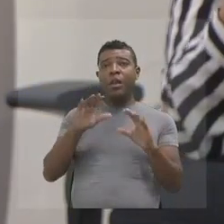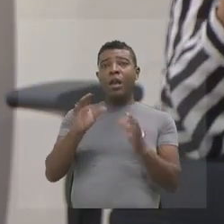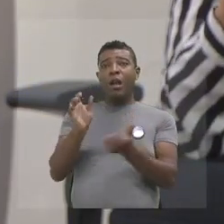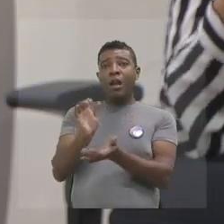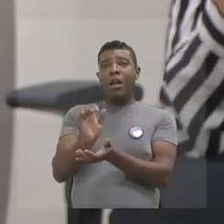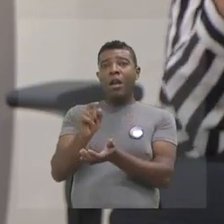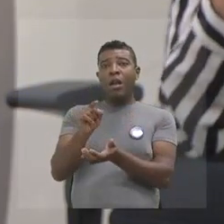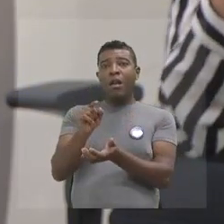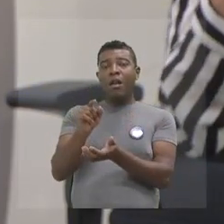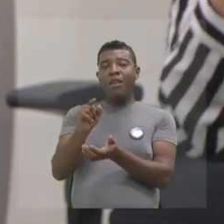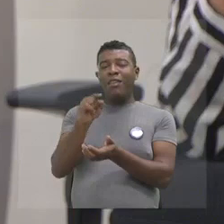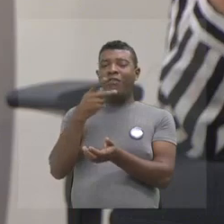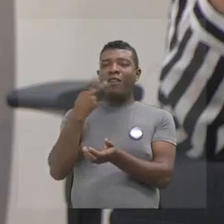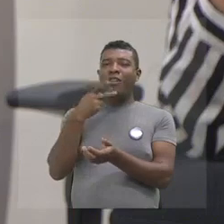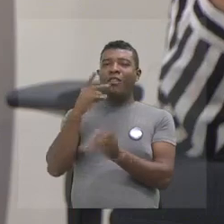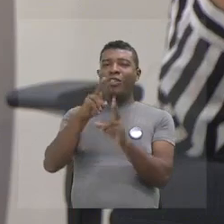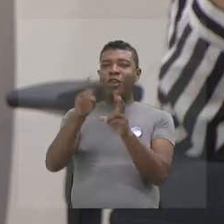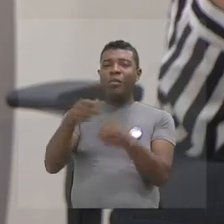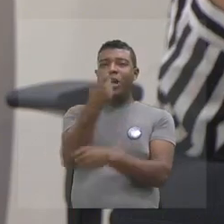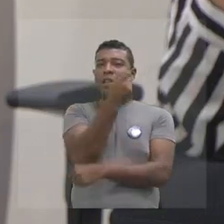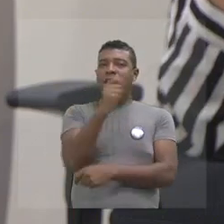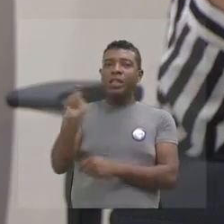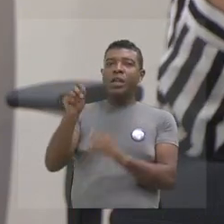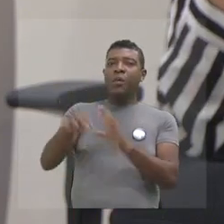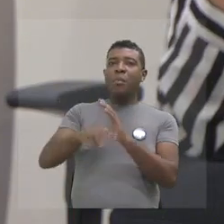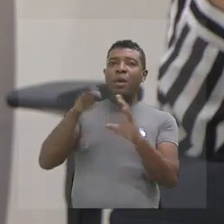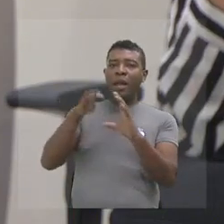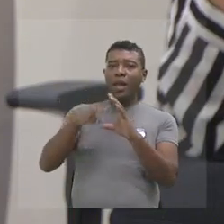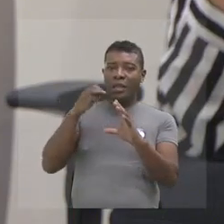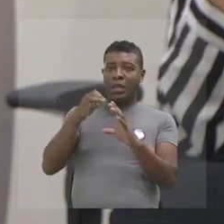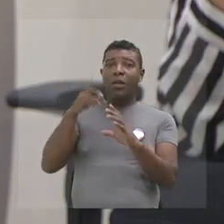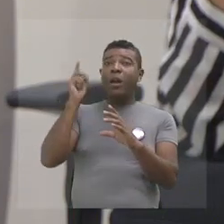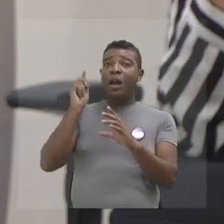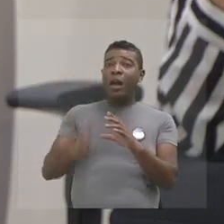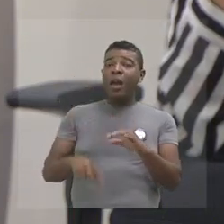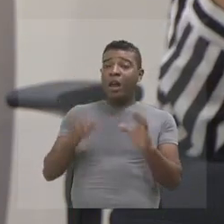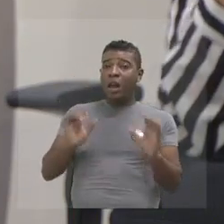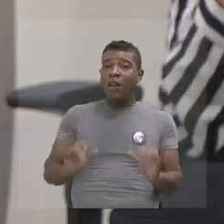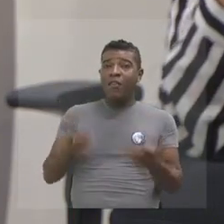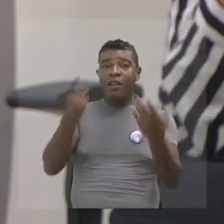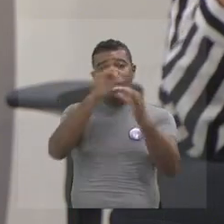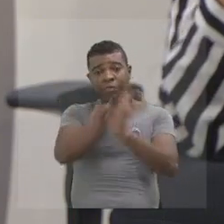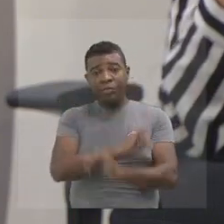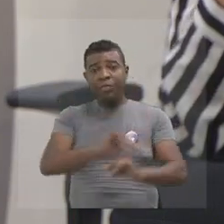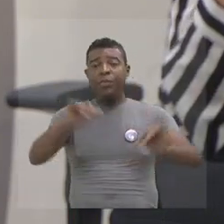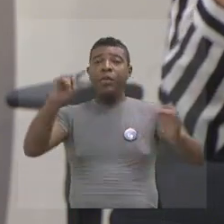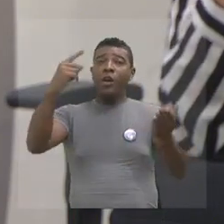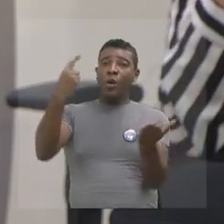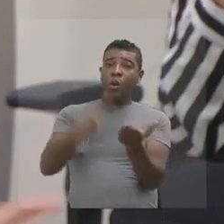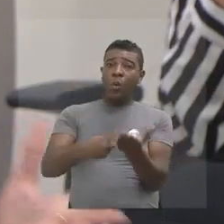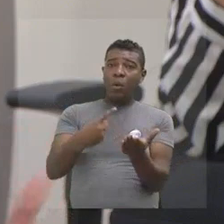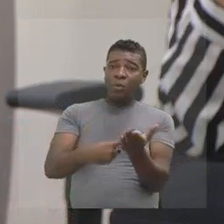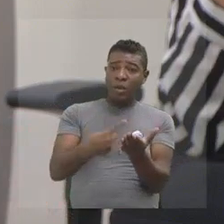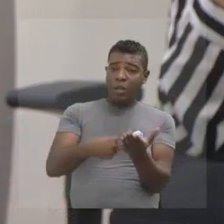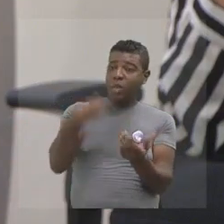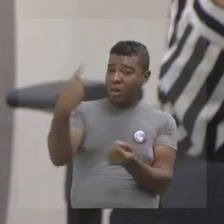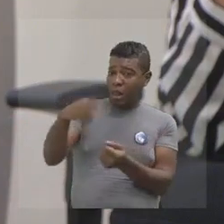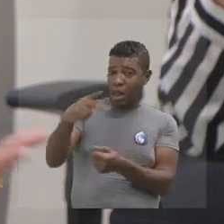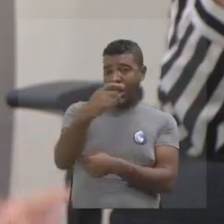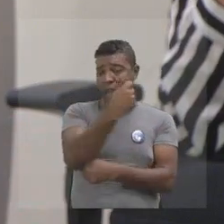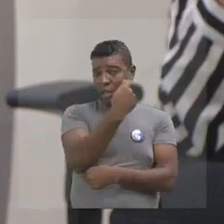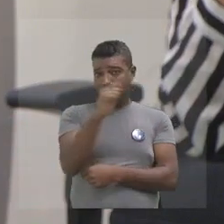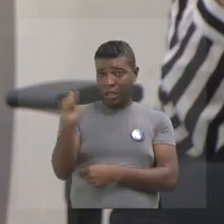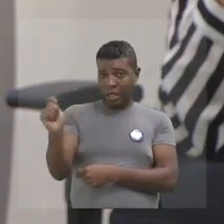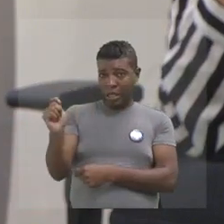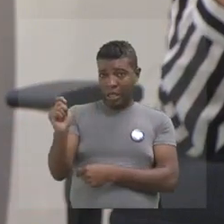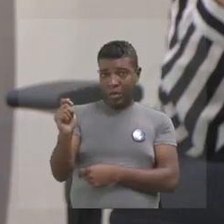mineração que você menciona é um evento de lançamento de um compromisso é daquela Associação que representa